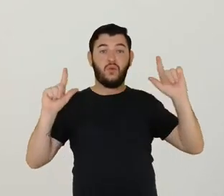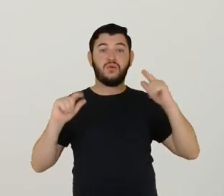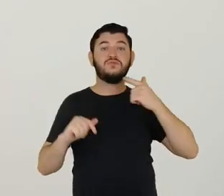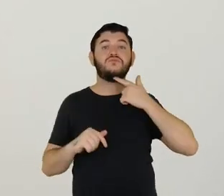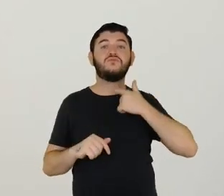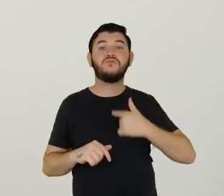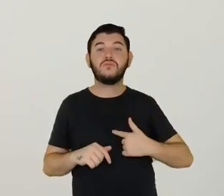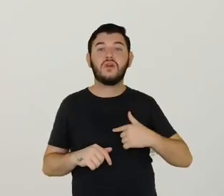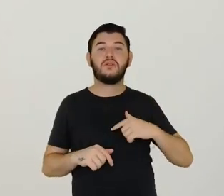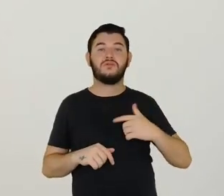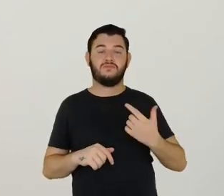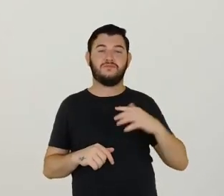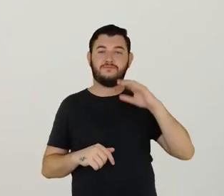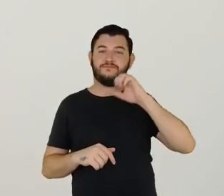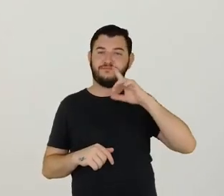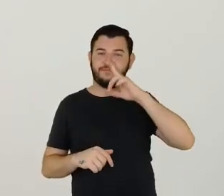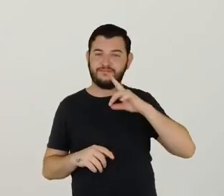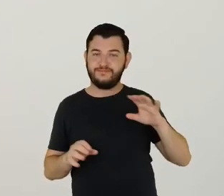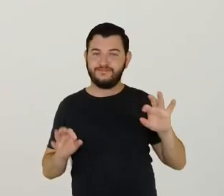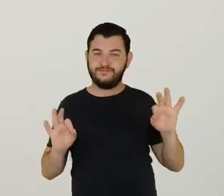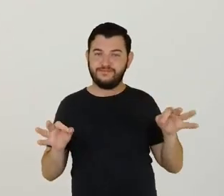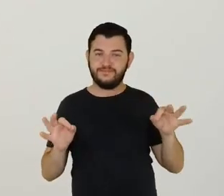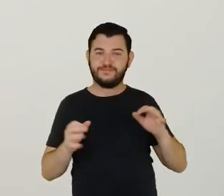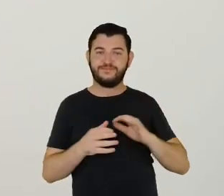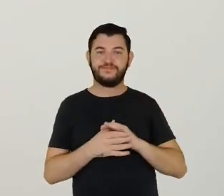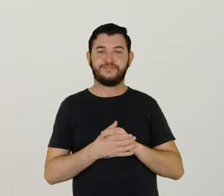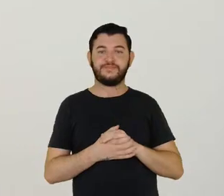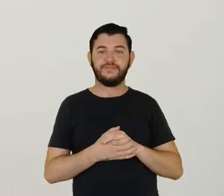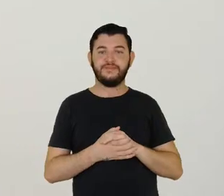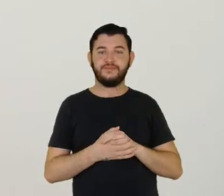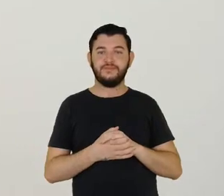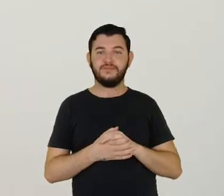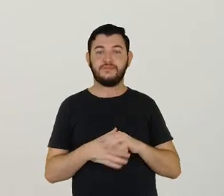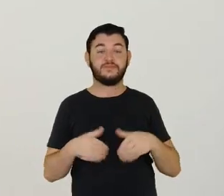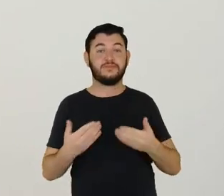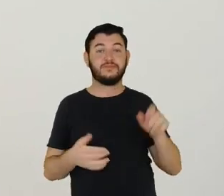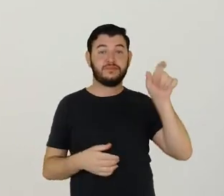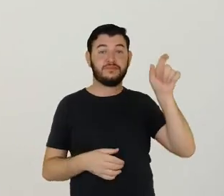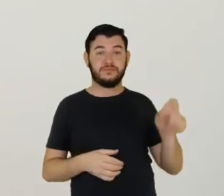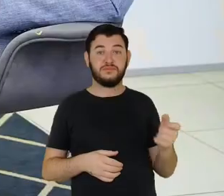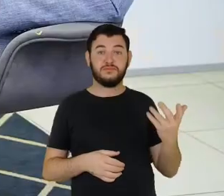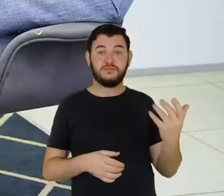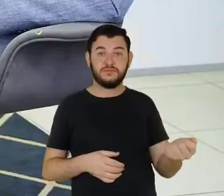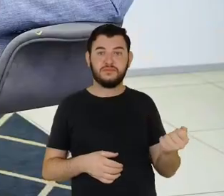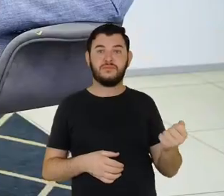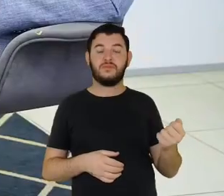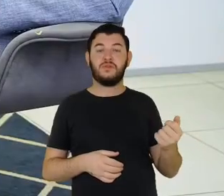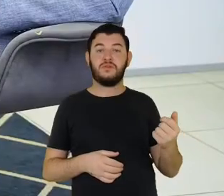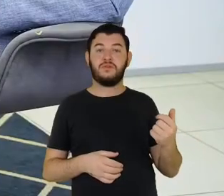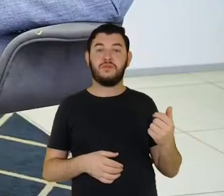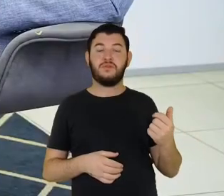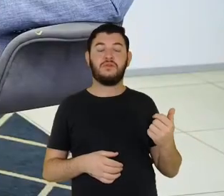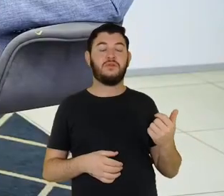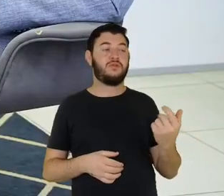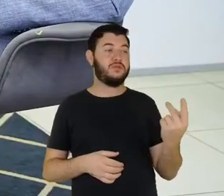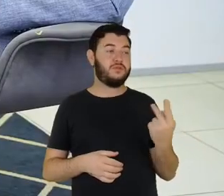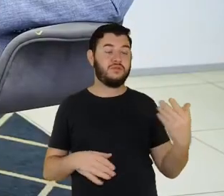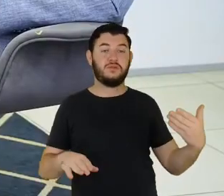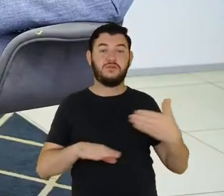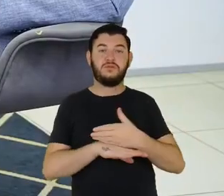E o Quaquá falou, tá bom, conheci a escola, é genial, o que você quer? Eu falei, levar uma filial pro Brasil. Aí o Olim